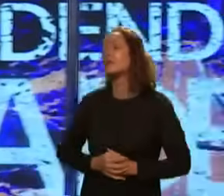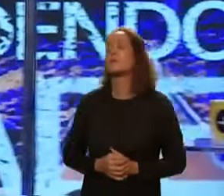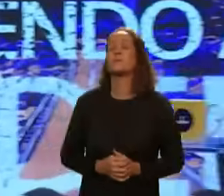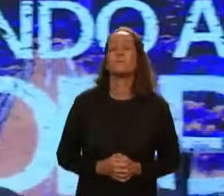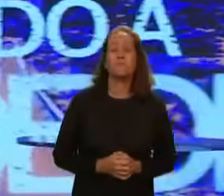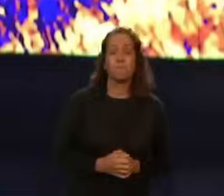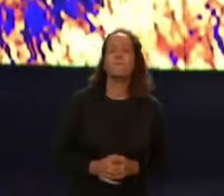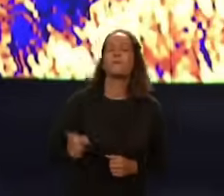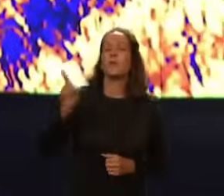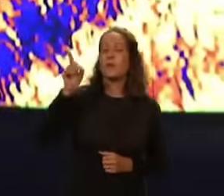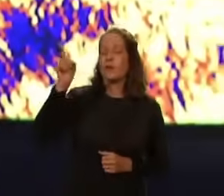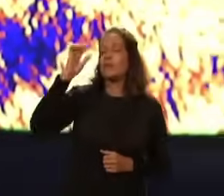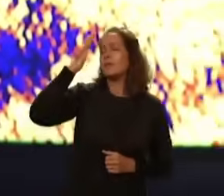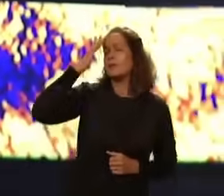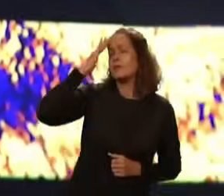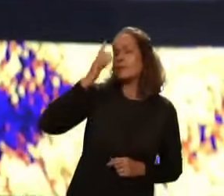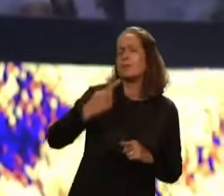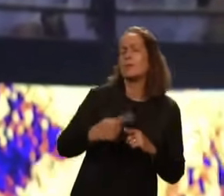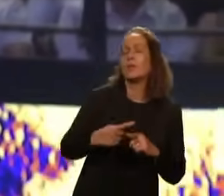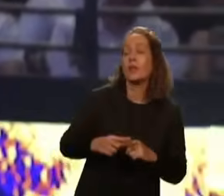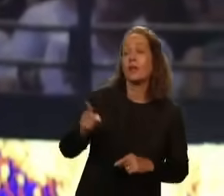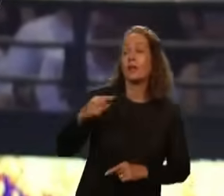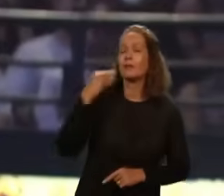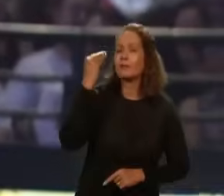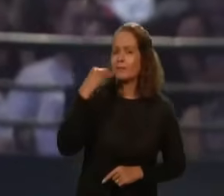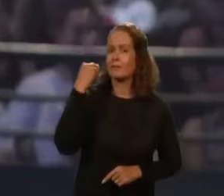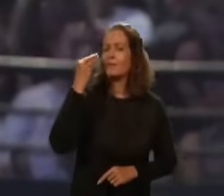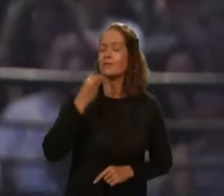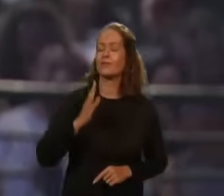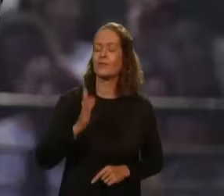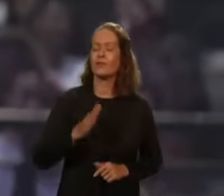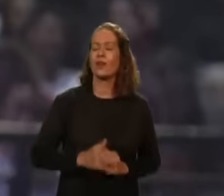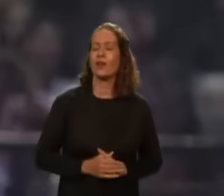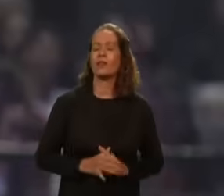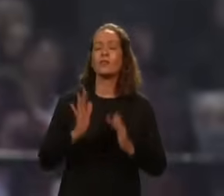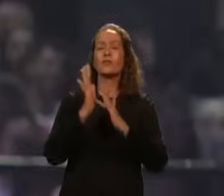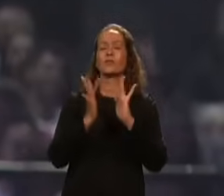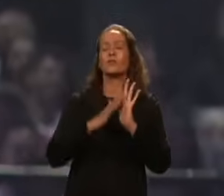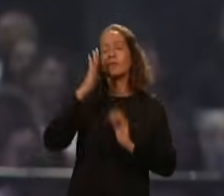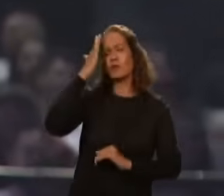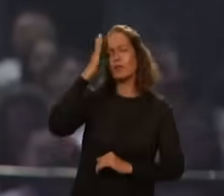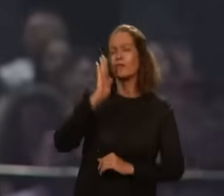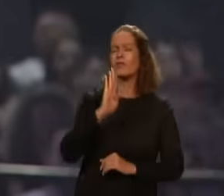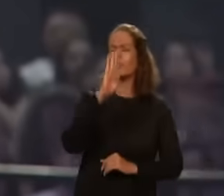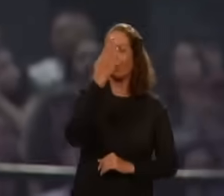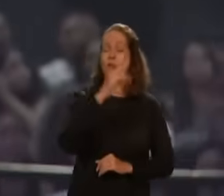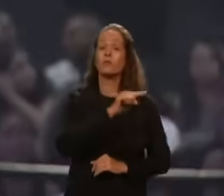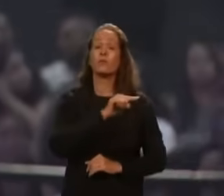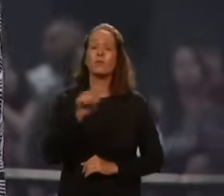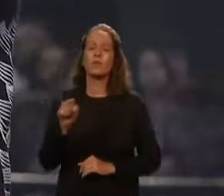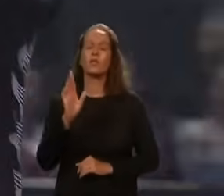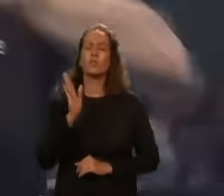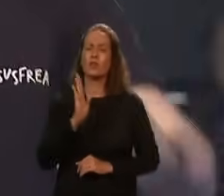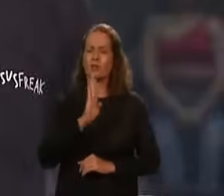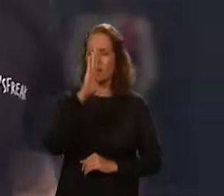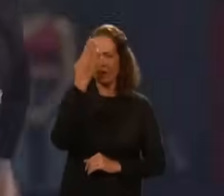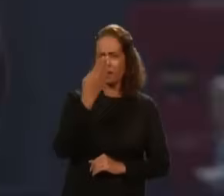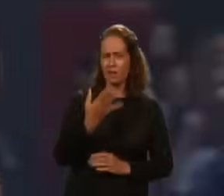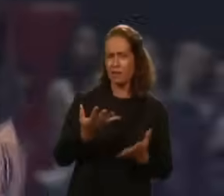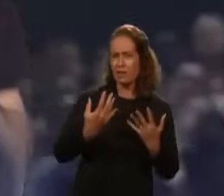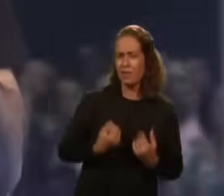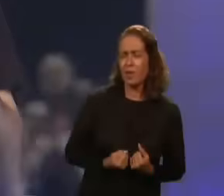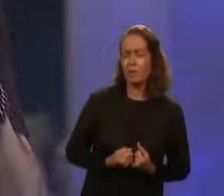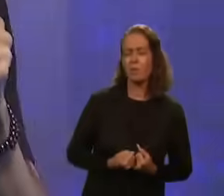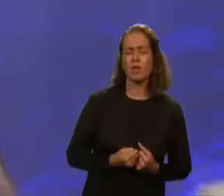Ele entende porque Ele viveu. Ele entende traição. Você que está aqui foi traído. Não, mas ele não